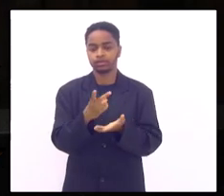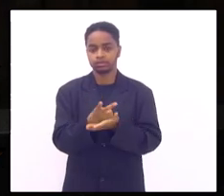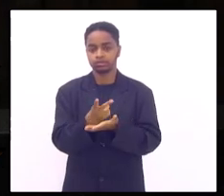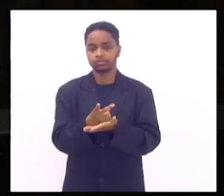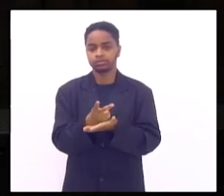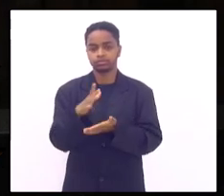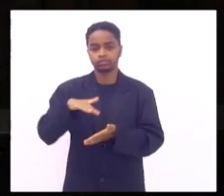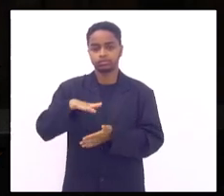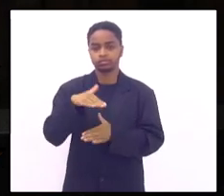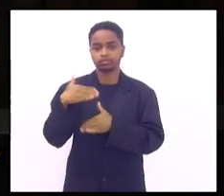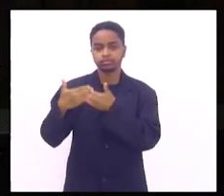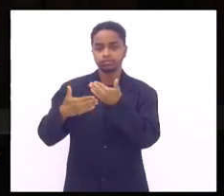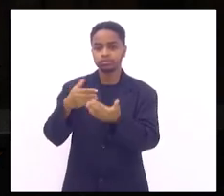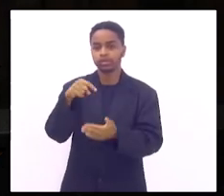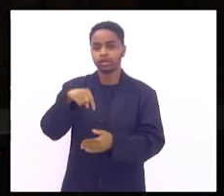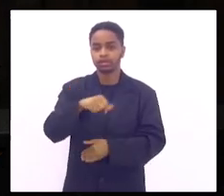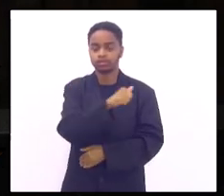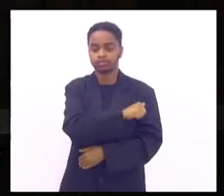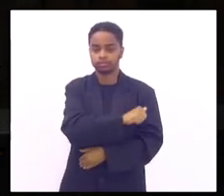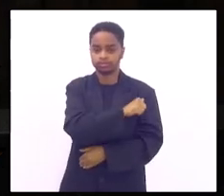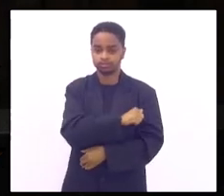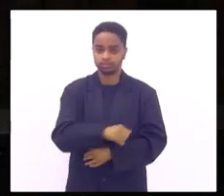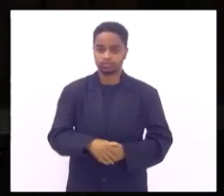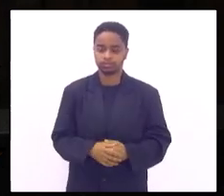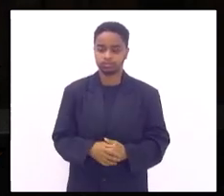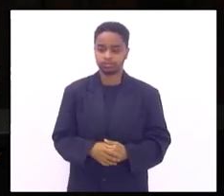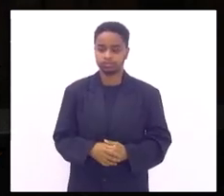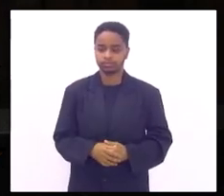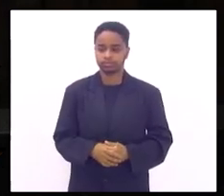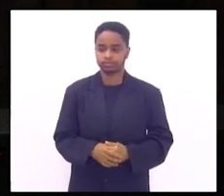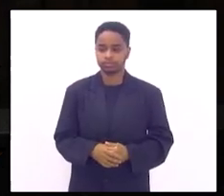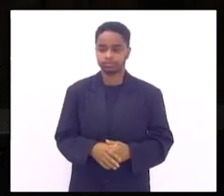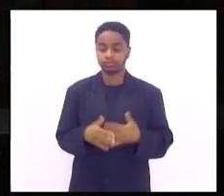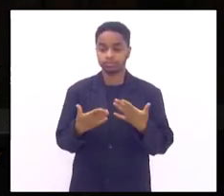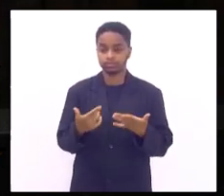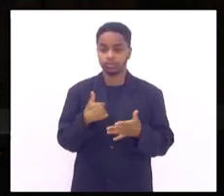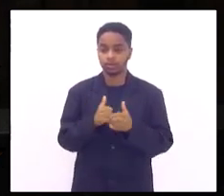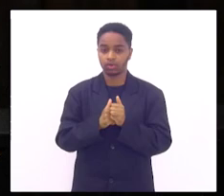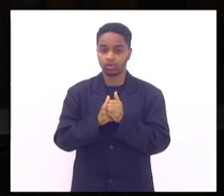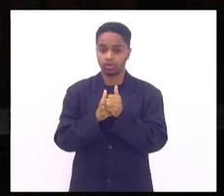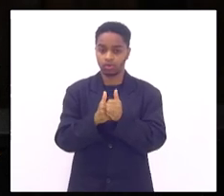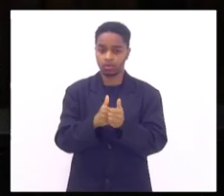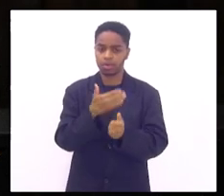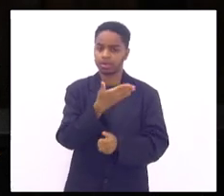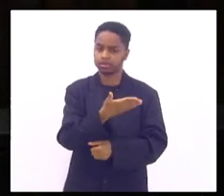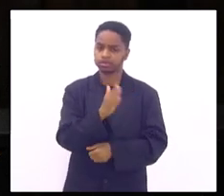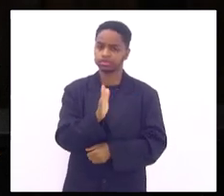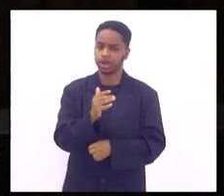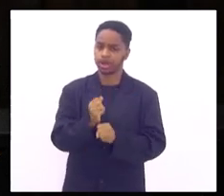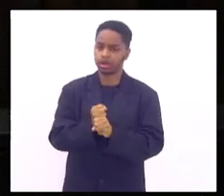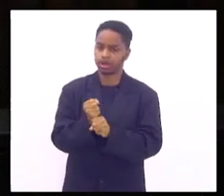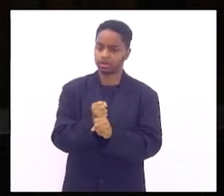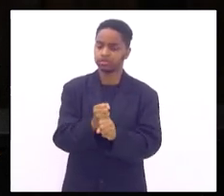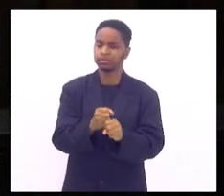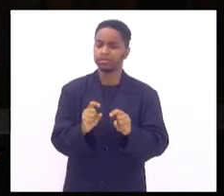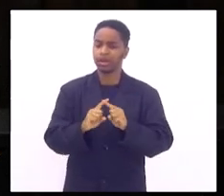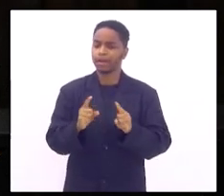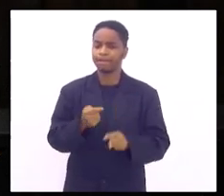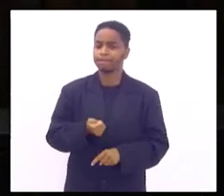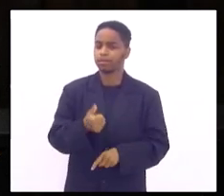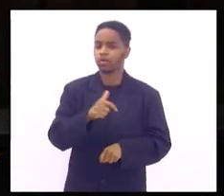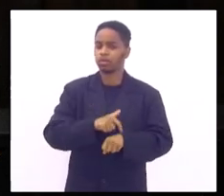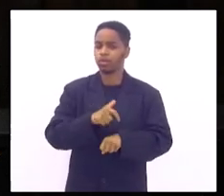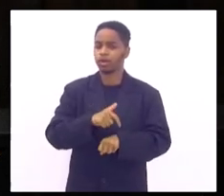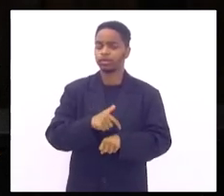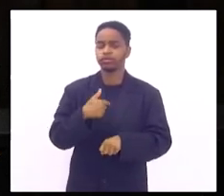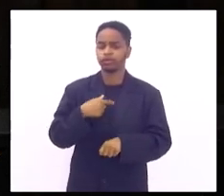do desenvolvimento do Estado do Rio de Janeiro. Eu acompanho o deputado há muitos anos e poucas vezes eu vi um político